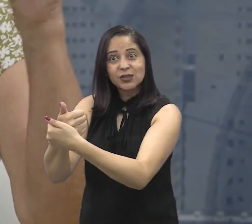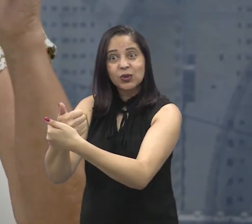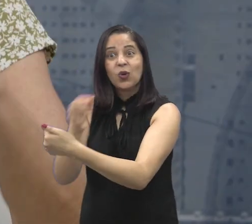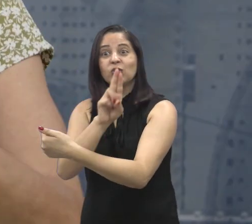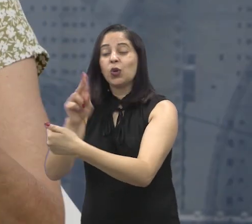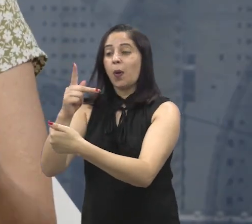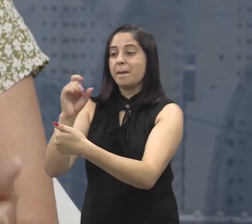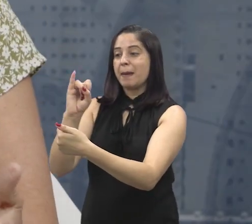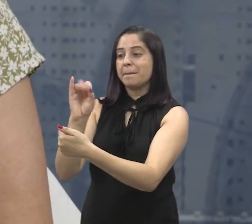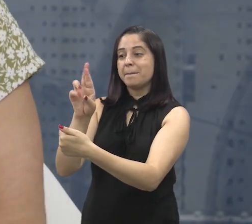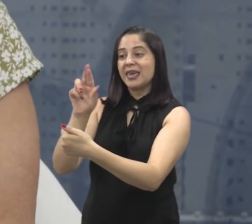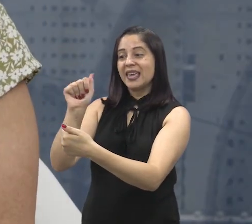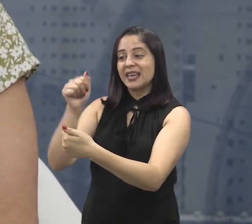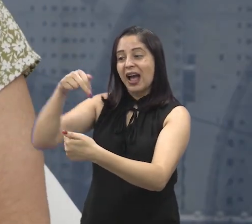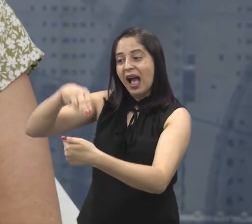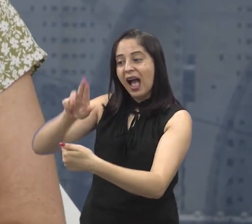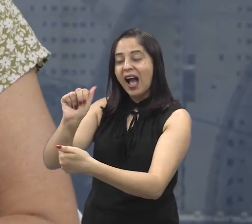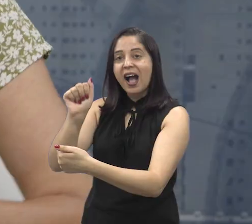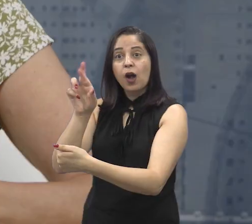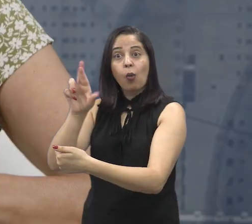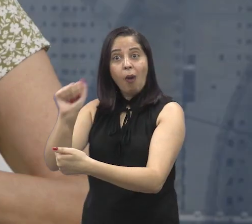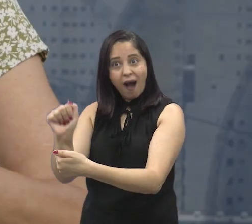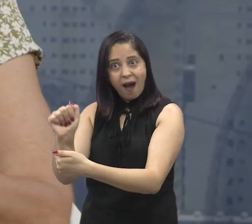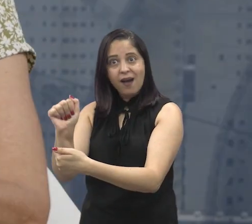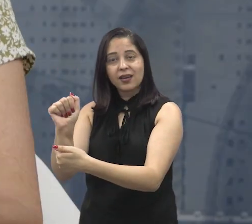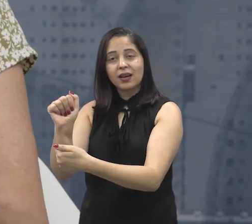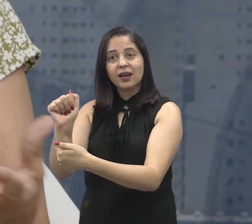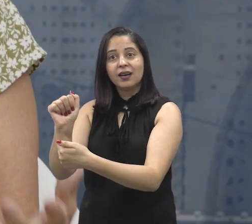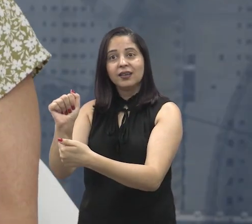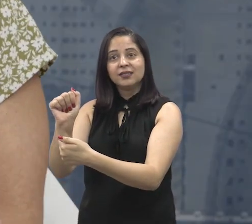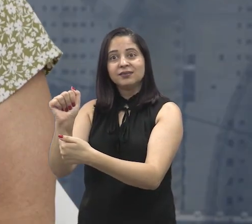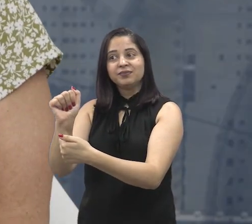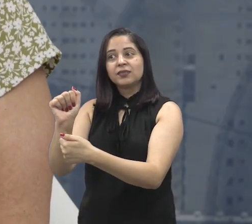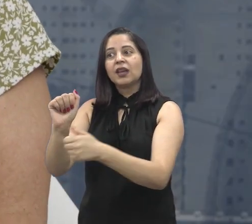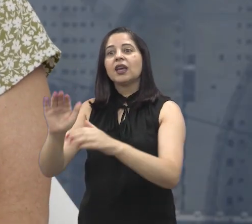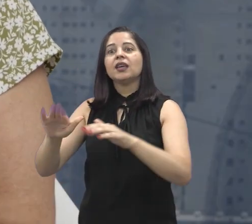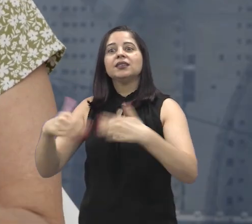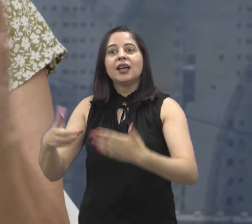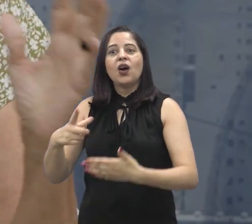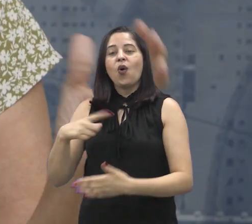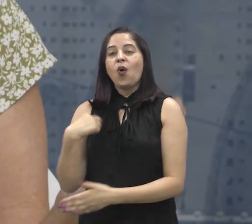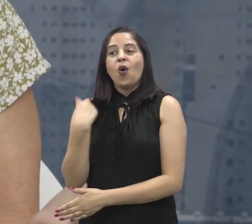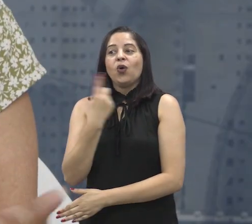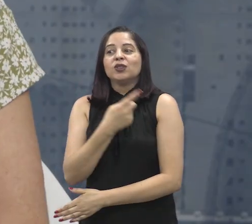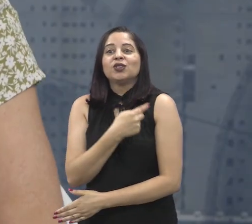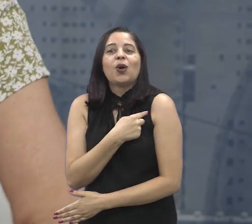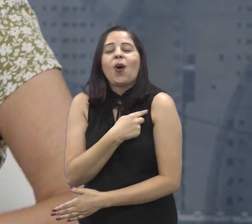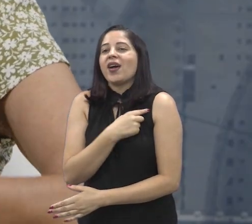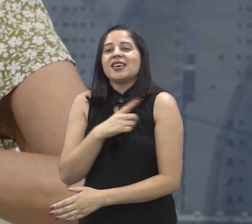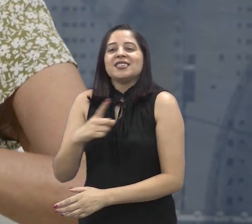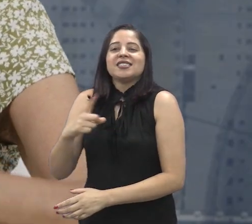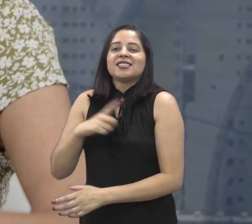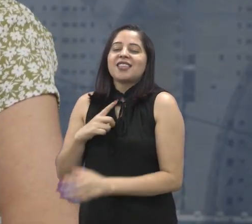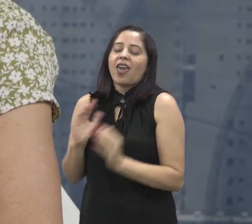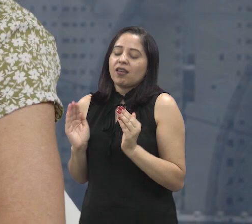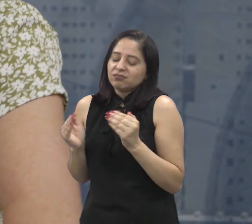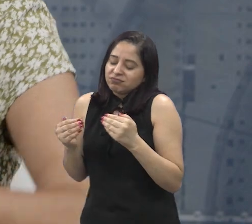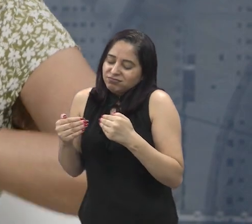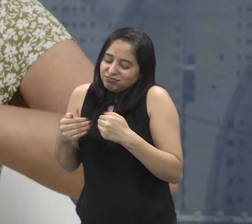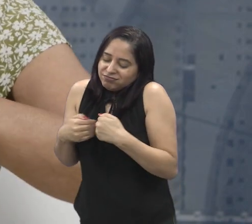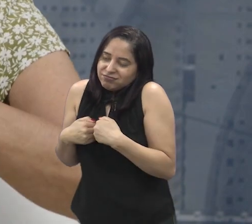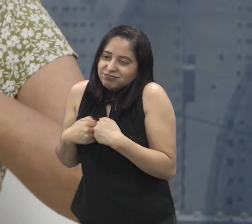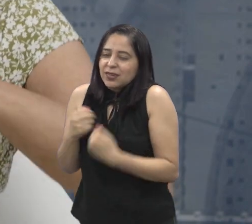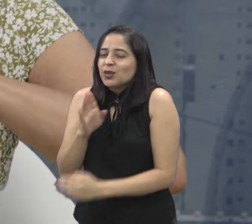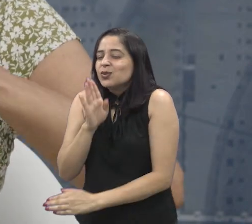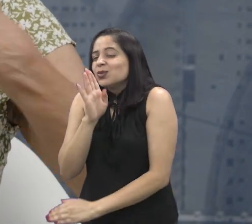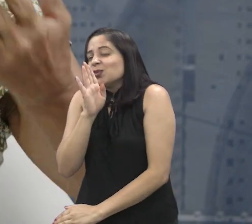os caipiras, somos mais os piraquaras, né? E nós temos uma maneira de ver o mundo. Nós somos mais contidos, estamos aqui